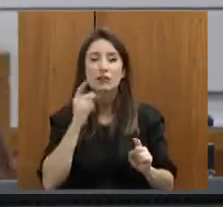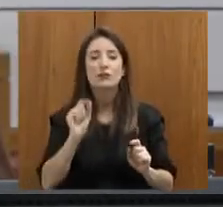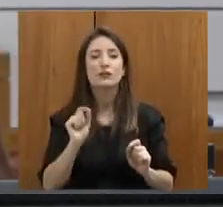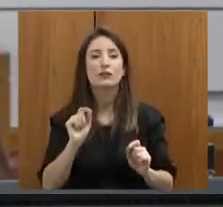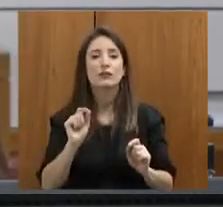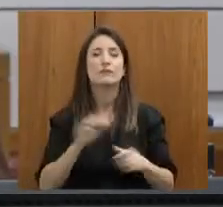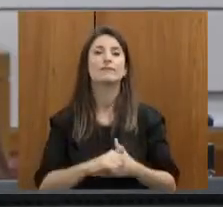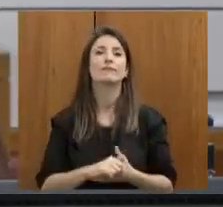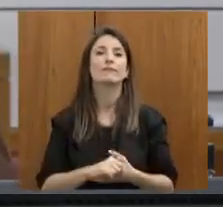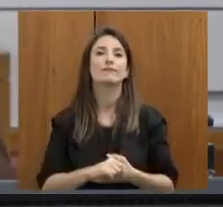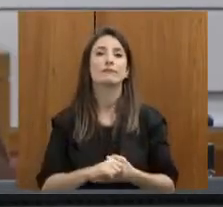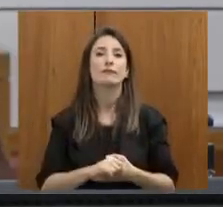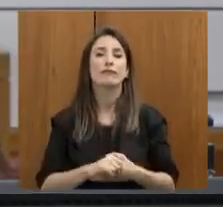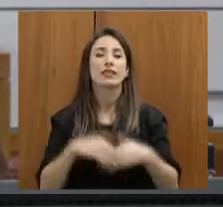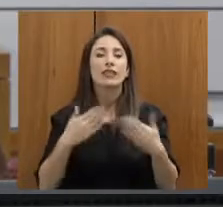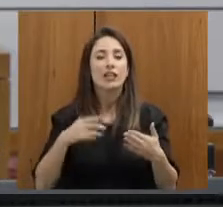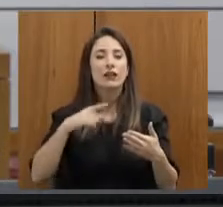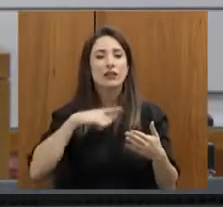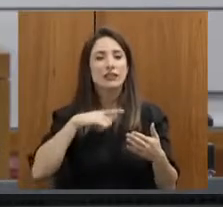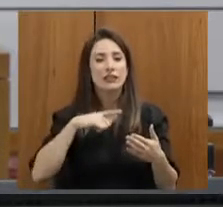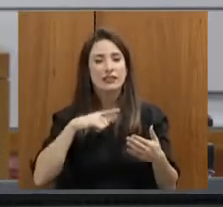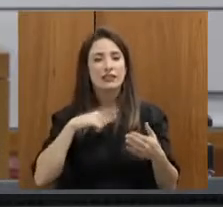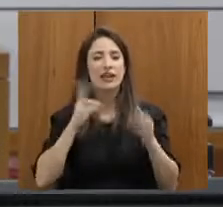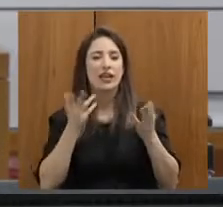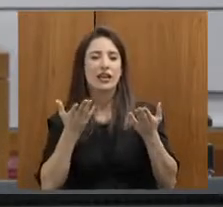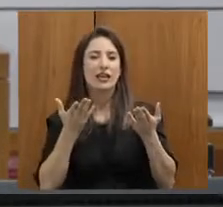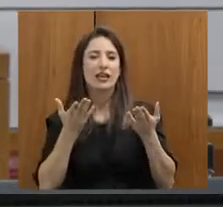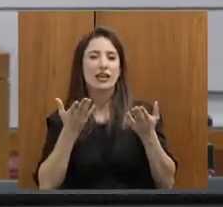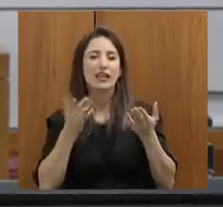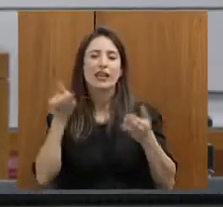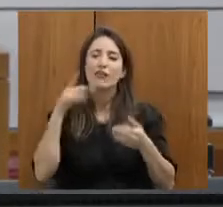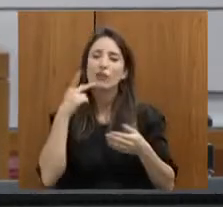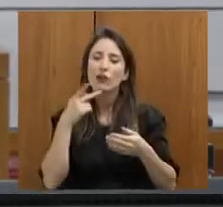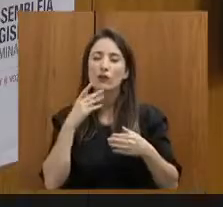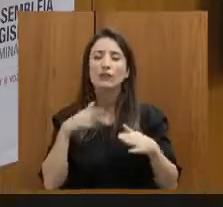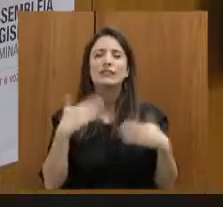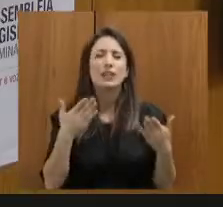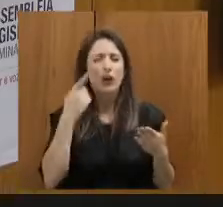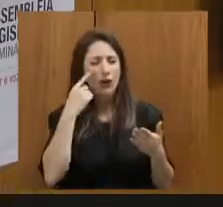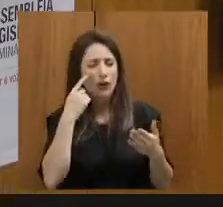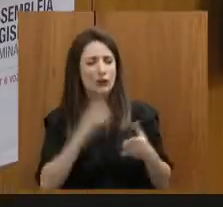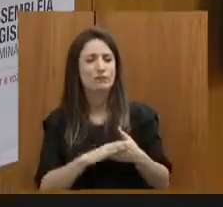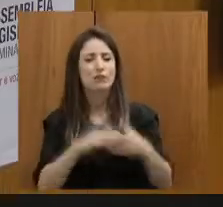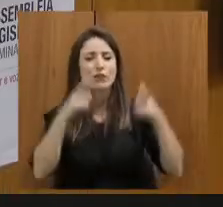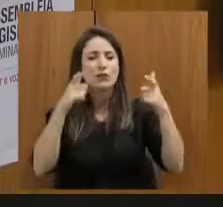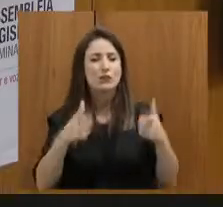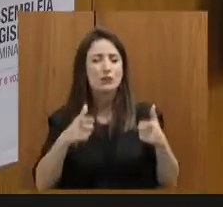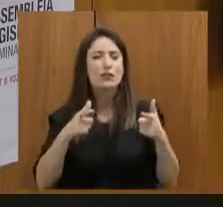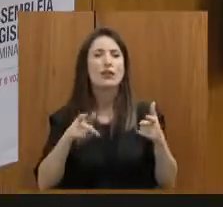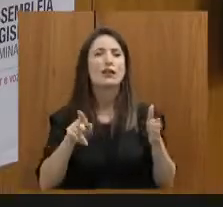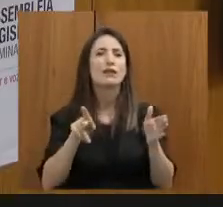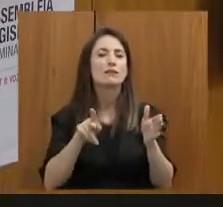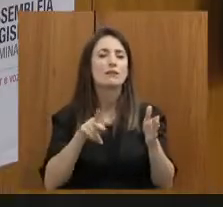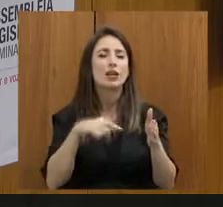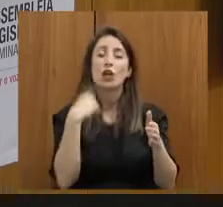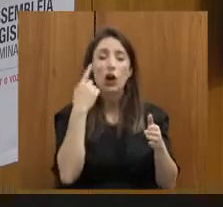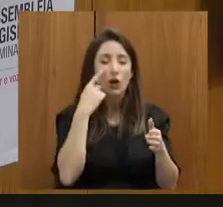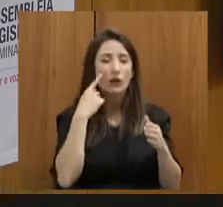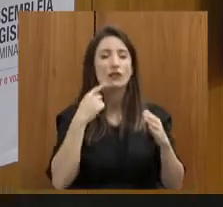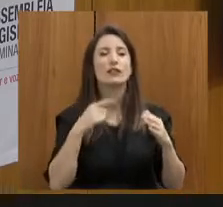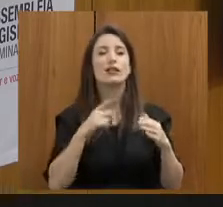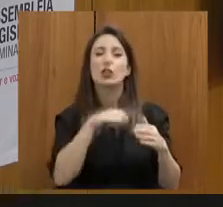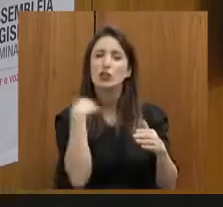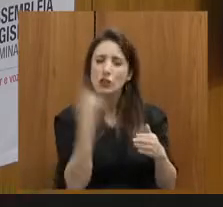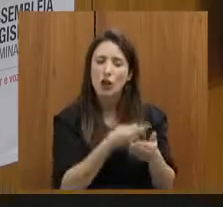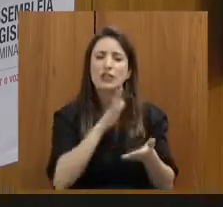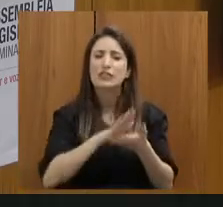falou que Silvano incitou gente quanto gastamos numa casa de tecido o ano tudo quanto gastamos